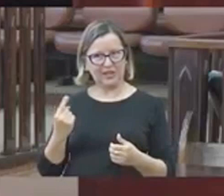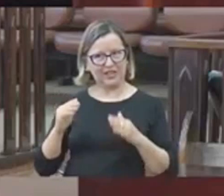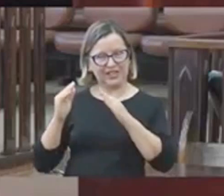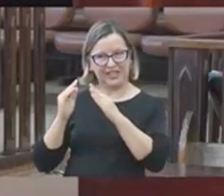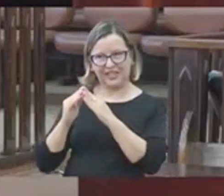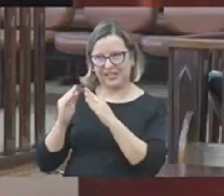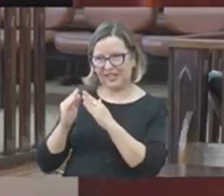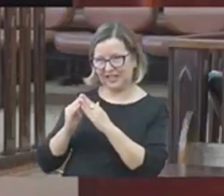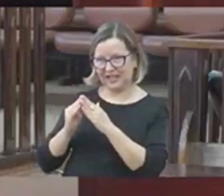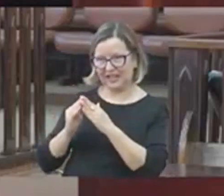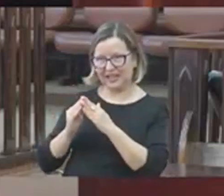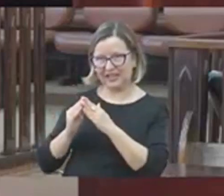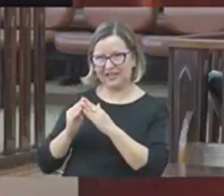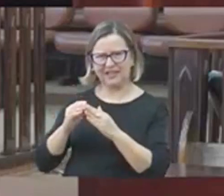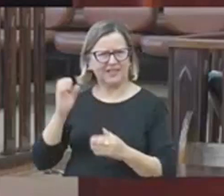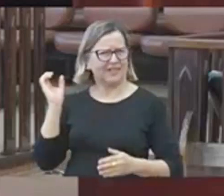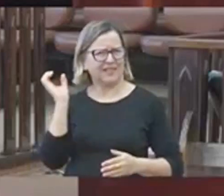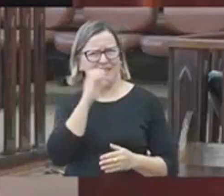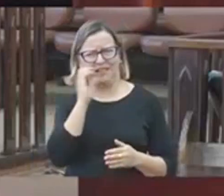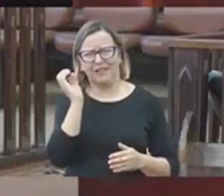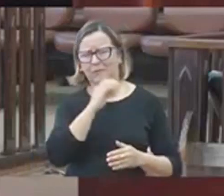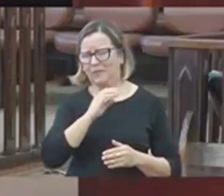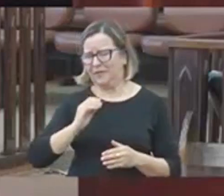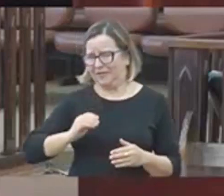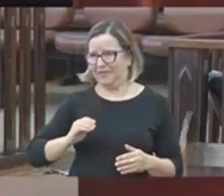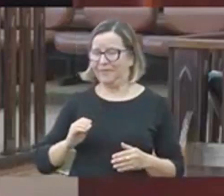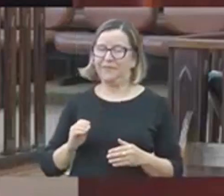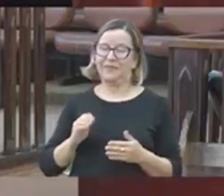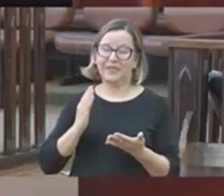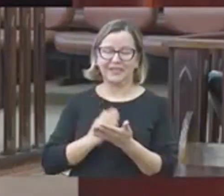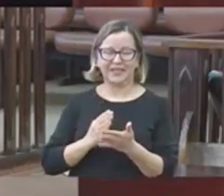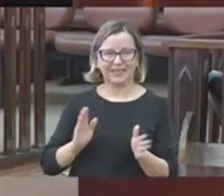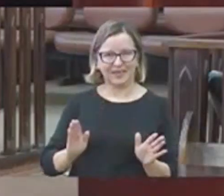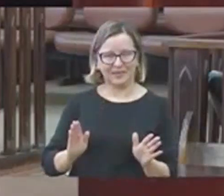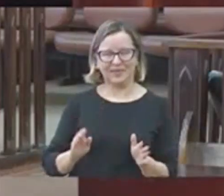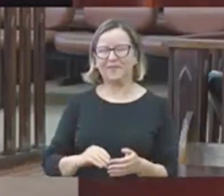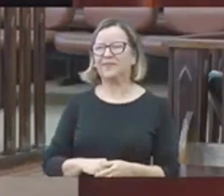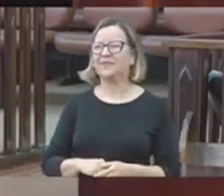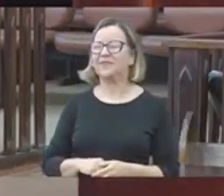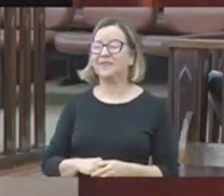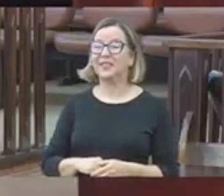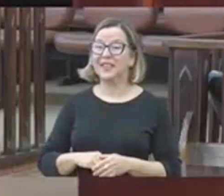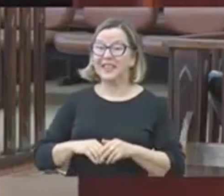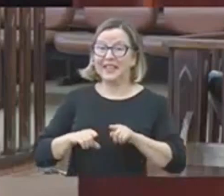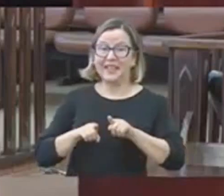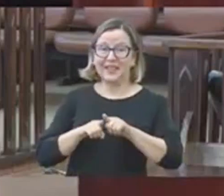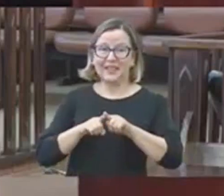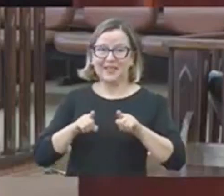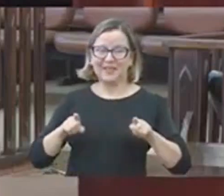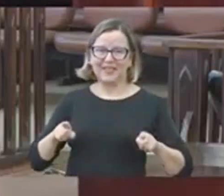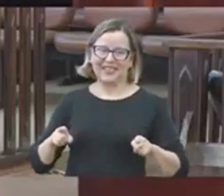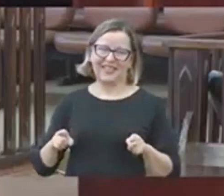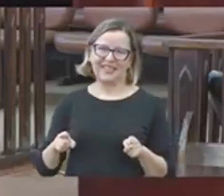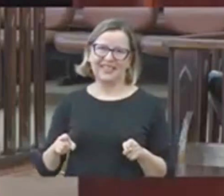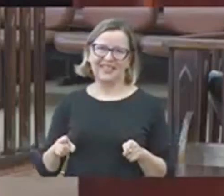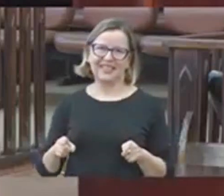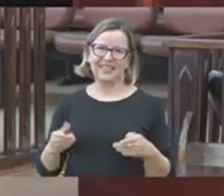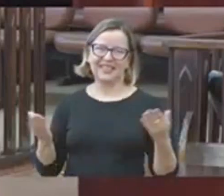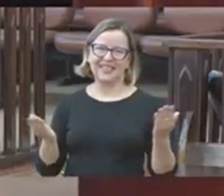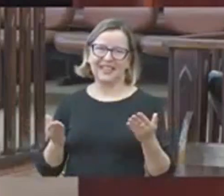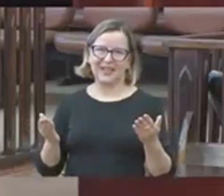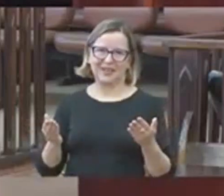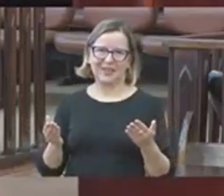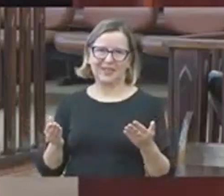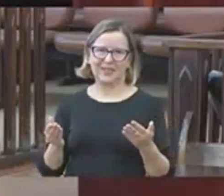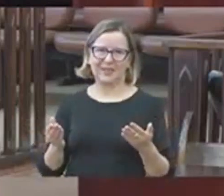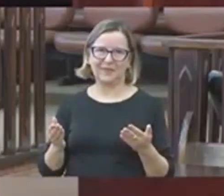dos irmãos na reunião. Mas nós vamos, nesse tempo, abrir a palavra de